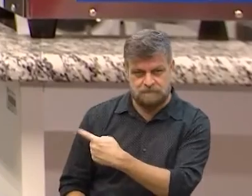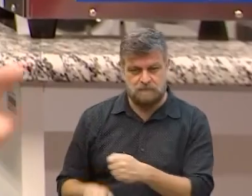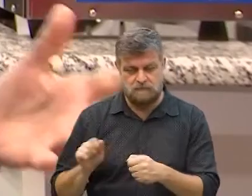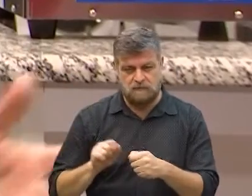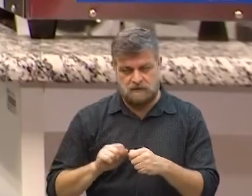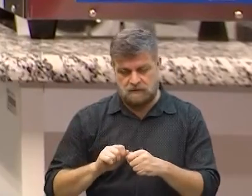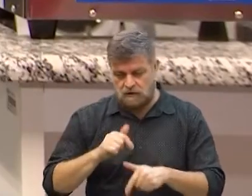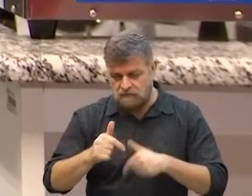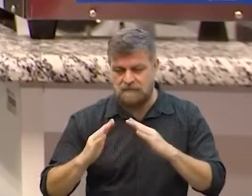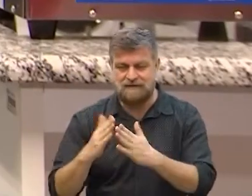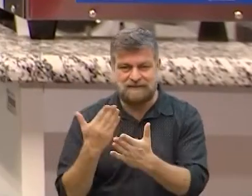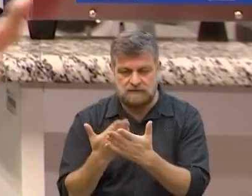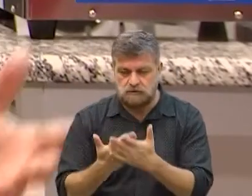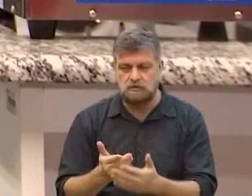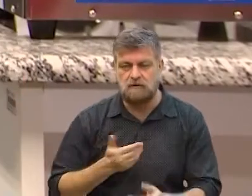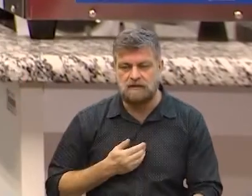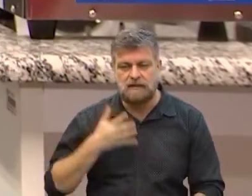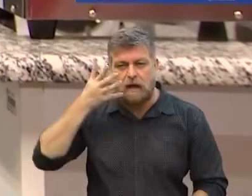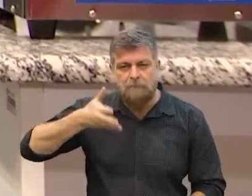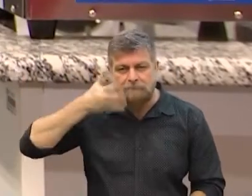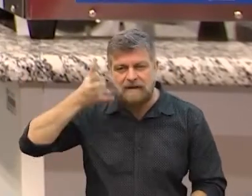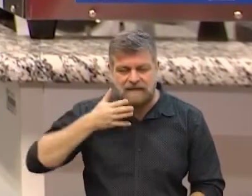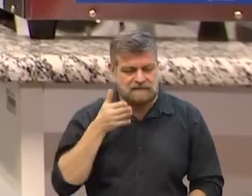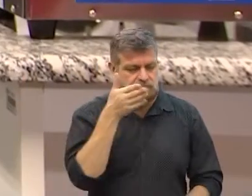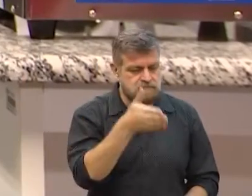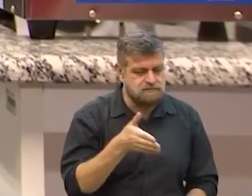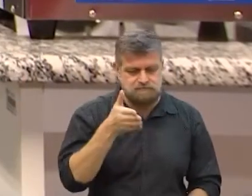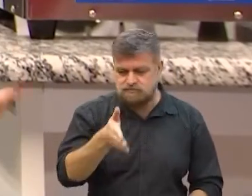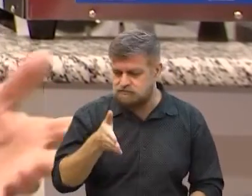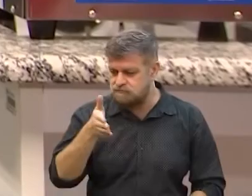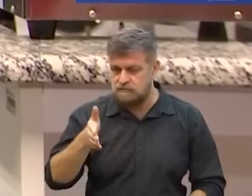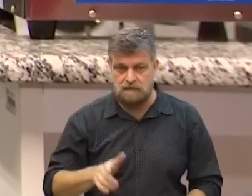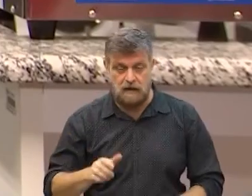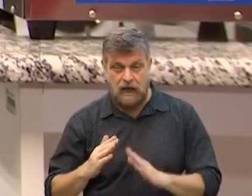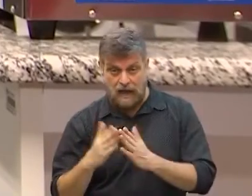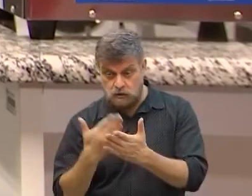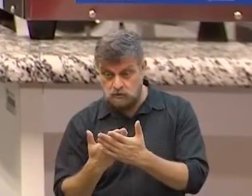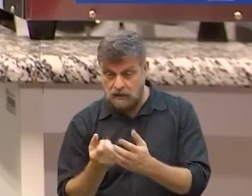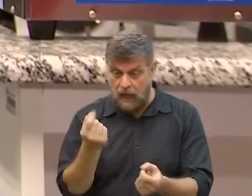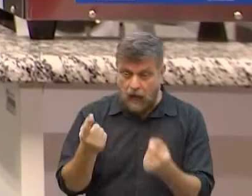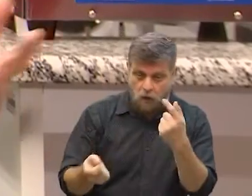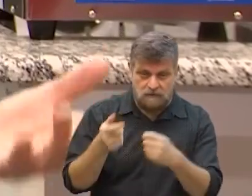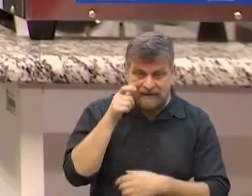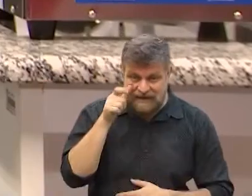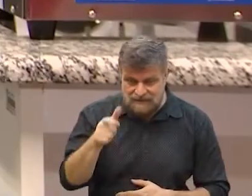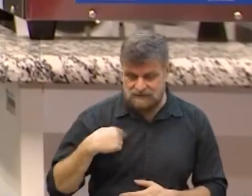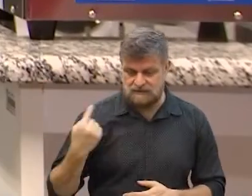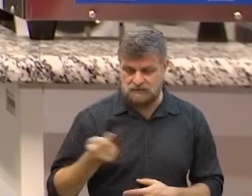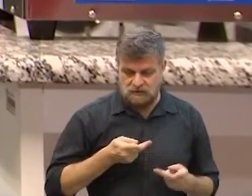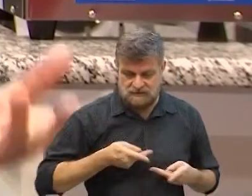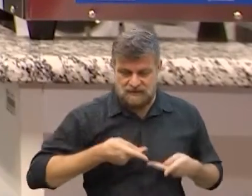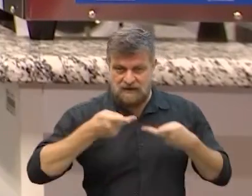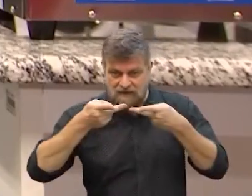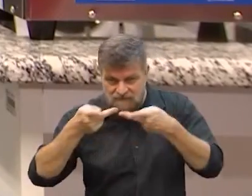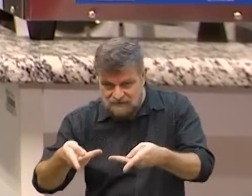muito forte das escolas, né? Dando palestras, etc. Se alguma escola estiver interessada em receber a nossa